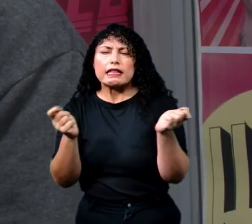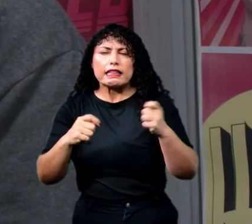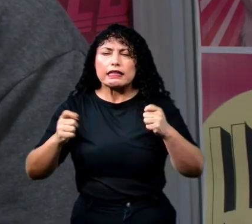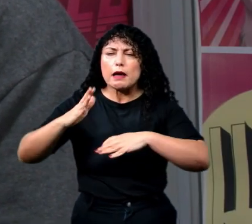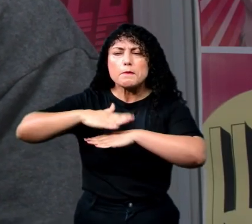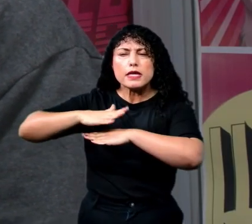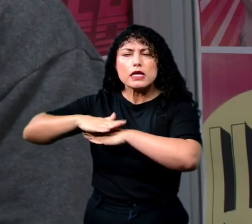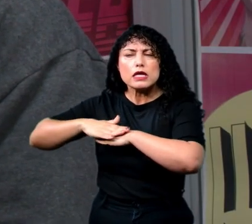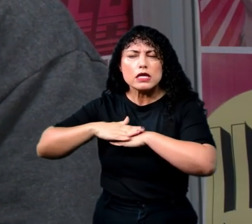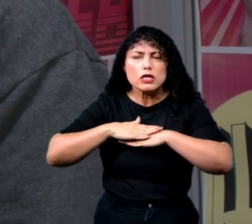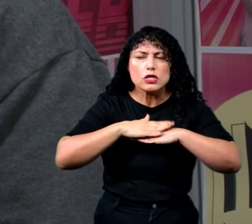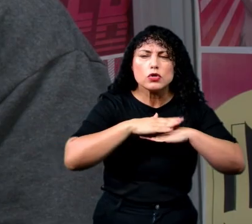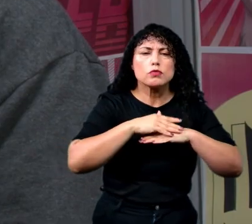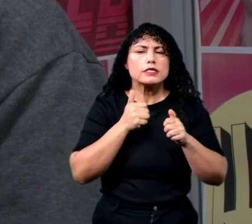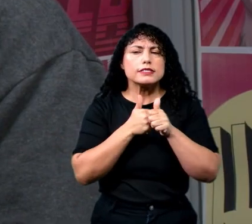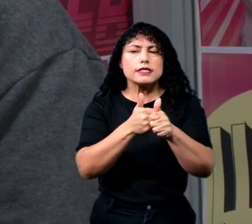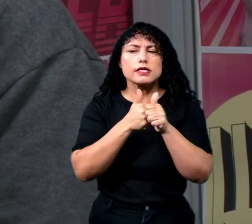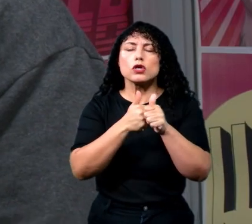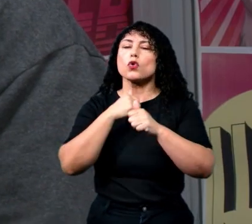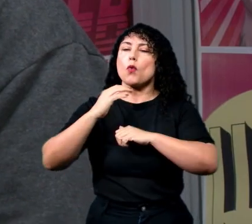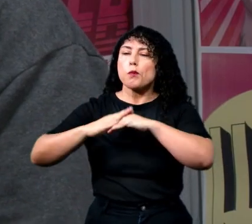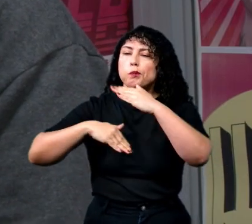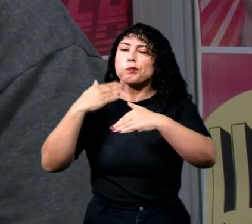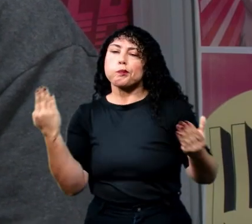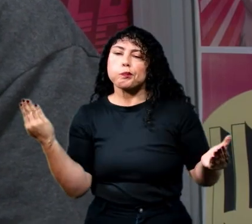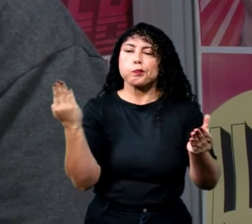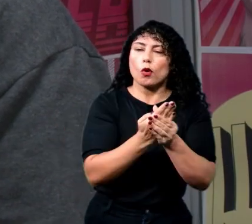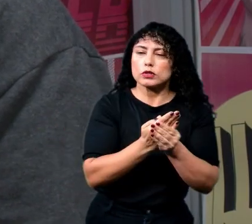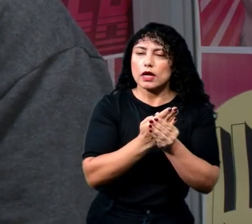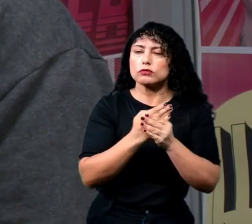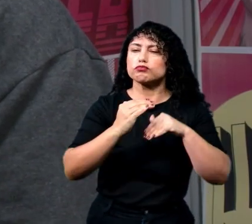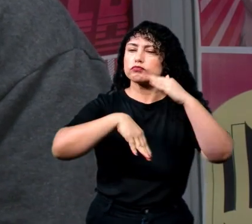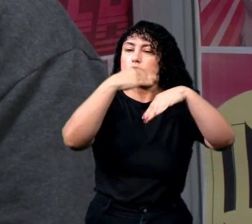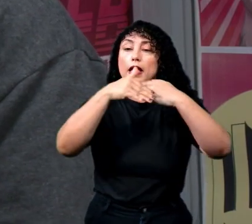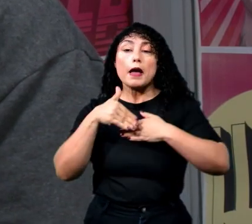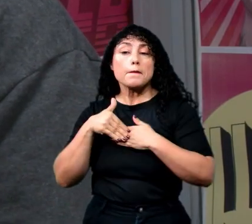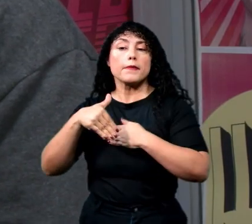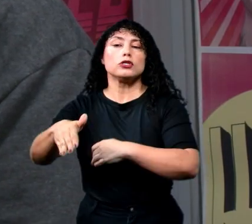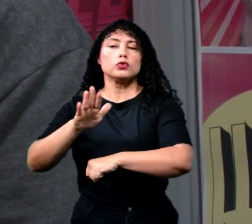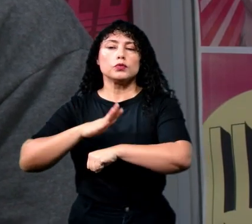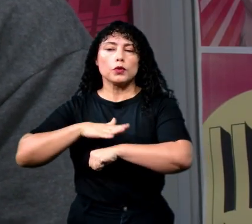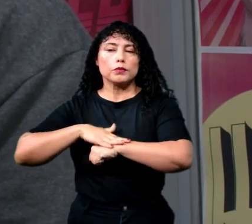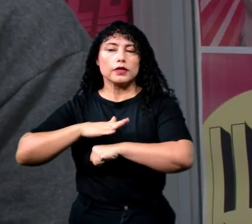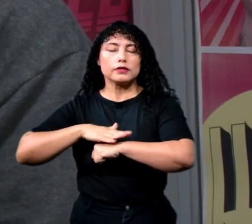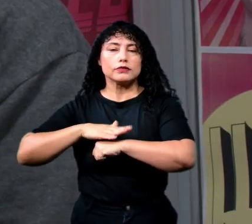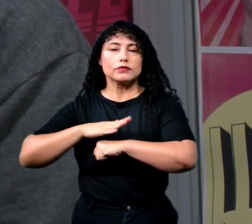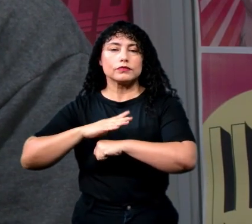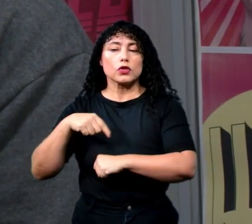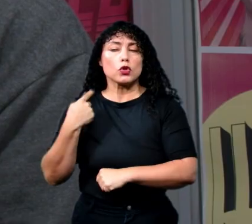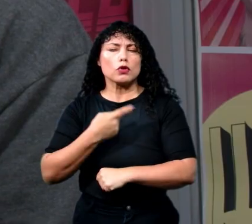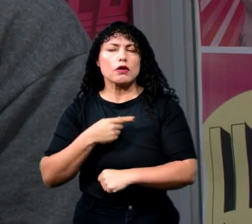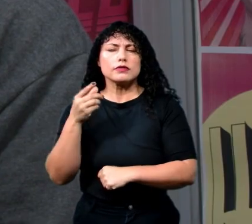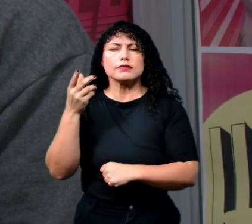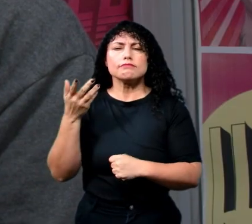para poder seguir com o processo, né? Aí, a partir desse momento, a gente